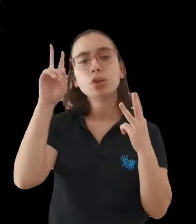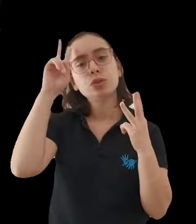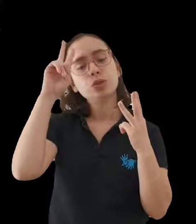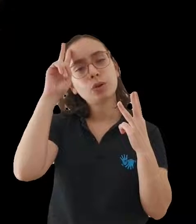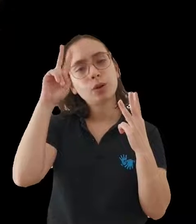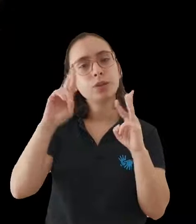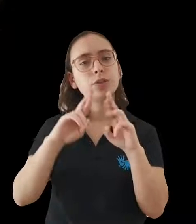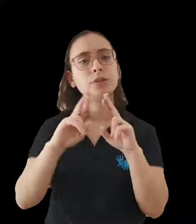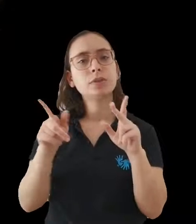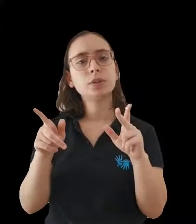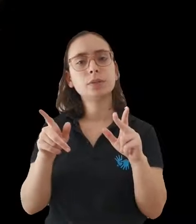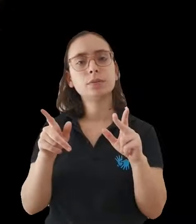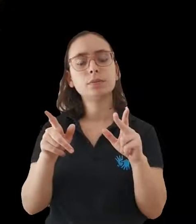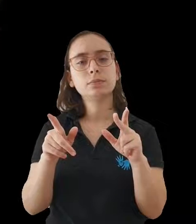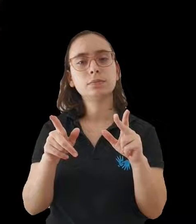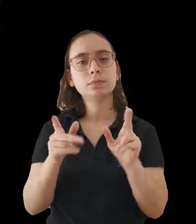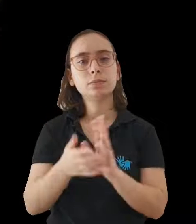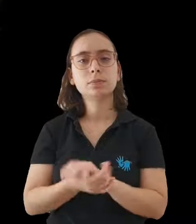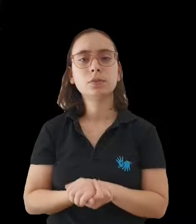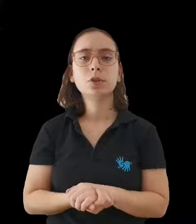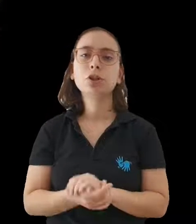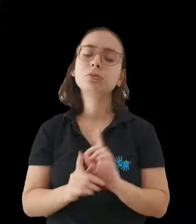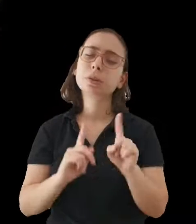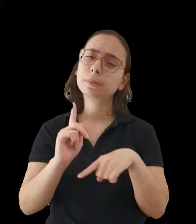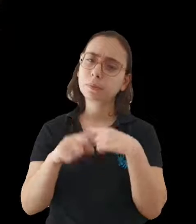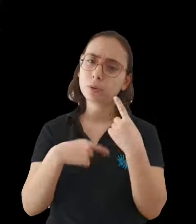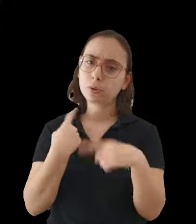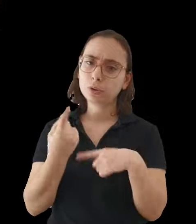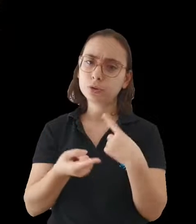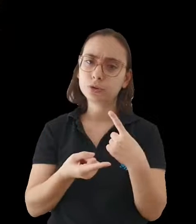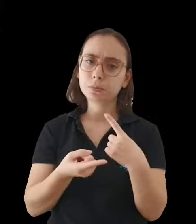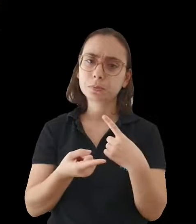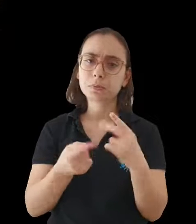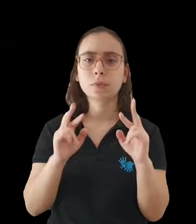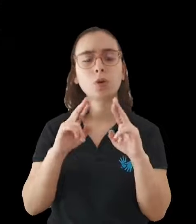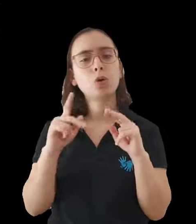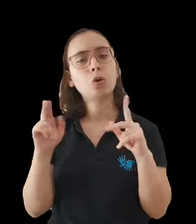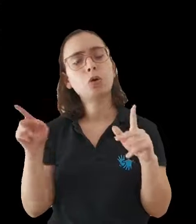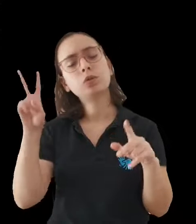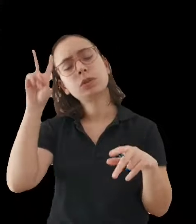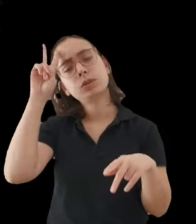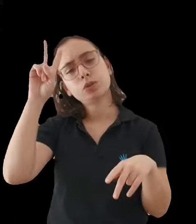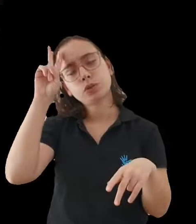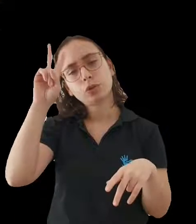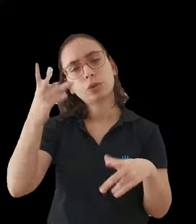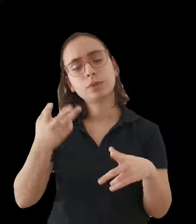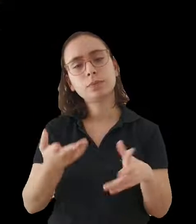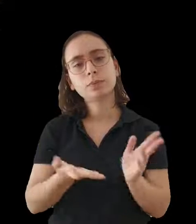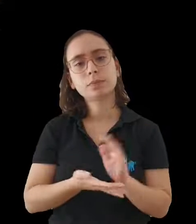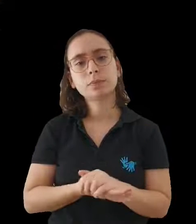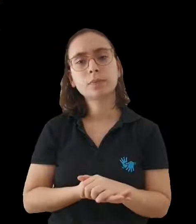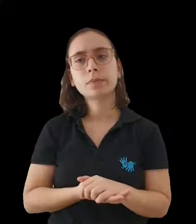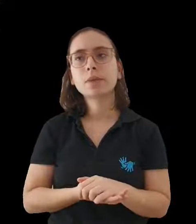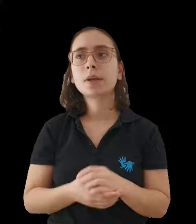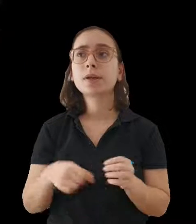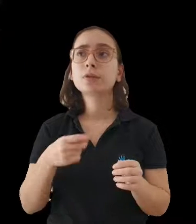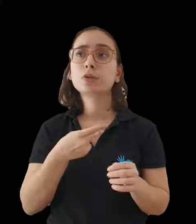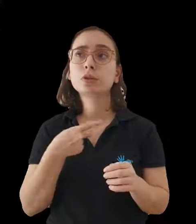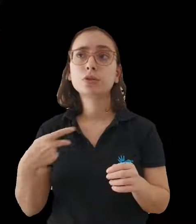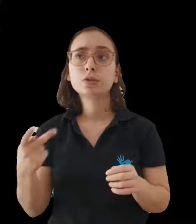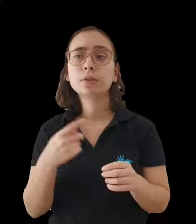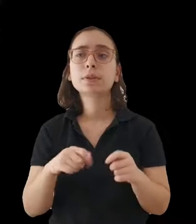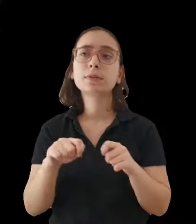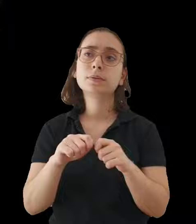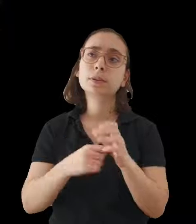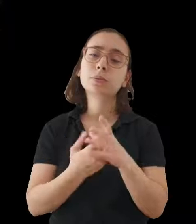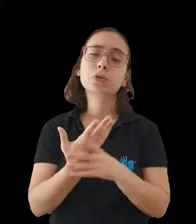Mas, se vocês tiverem depois, né, outras histórias, porque a gente criou um acervo do projeto